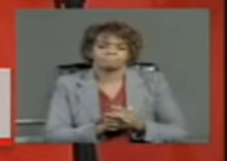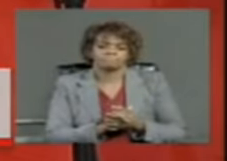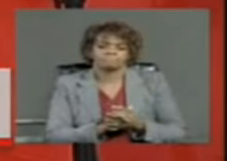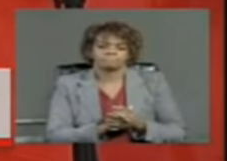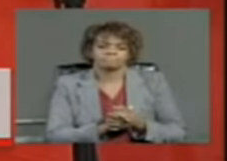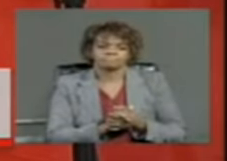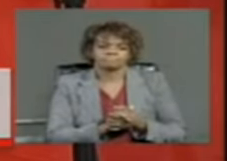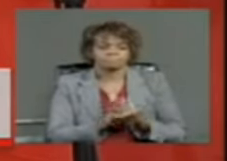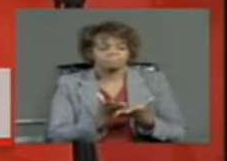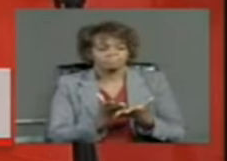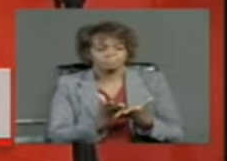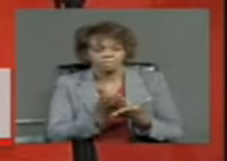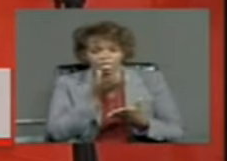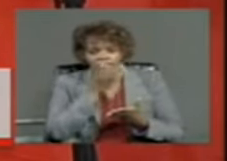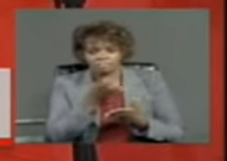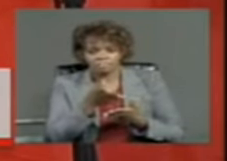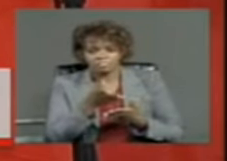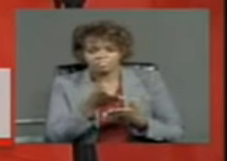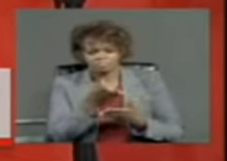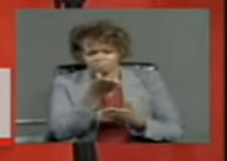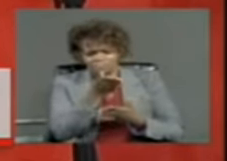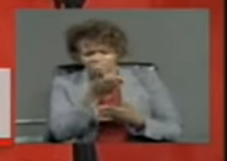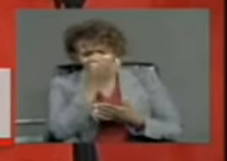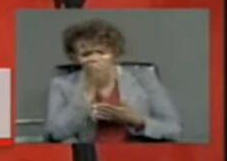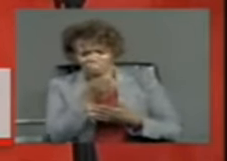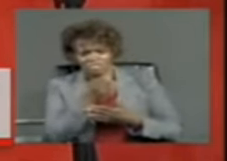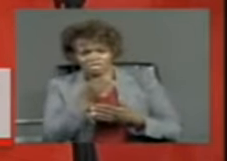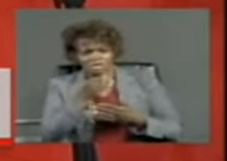Bom, está a pedir que o MPLA vá descansar.